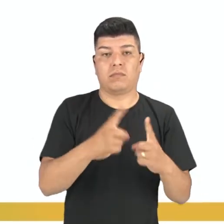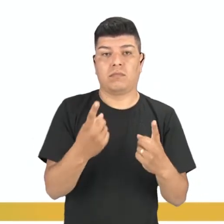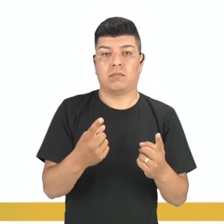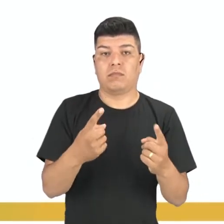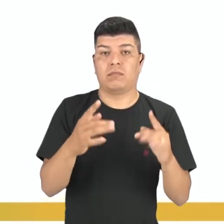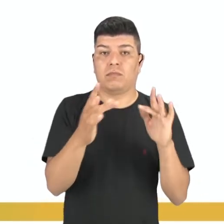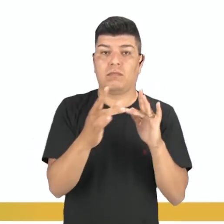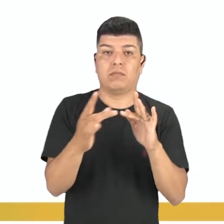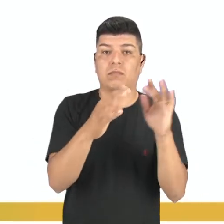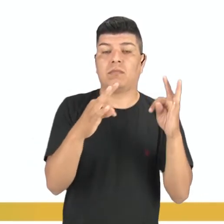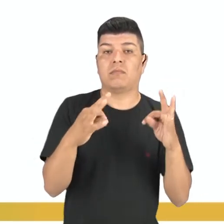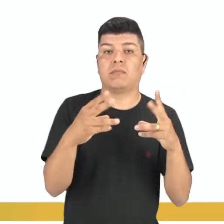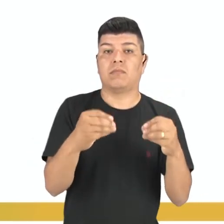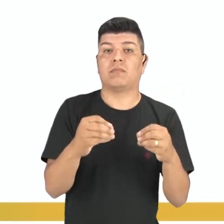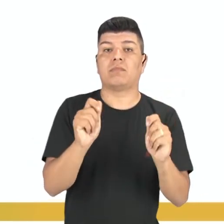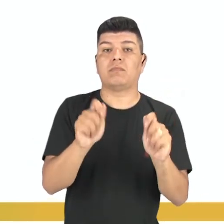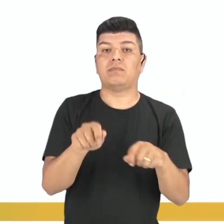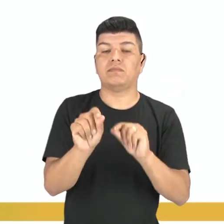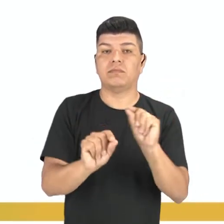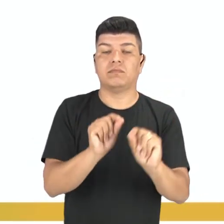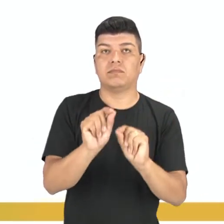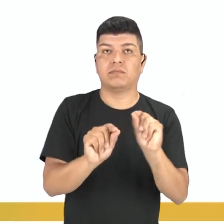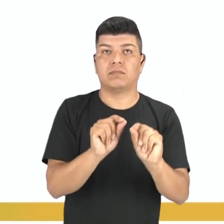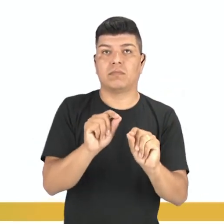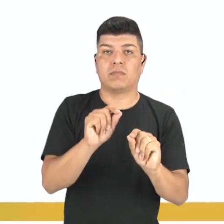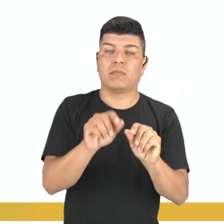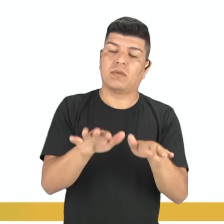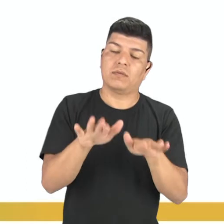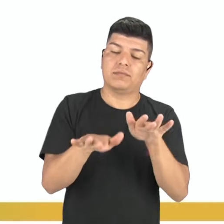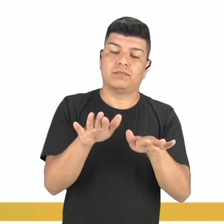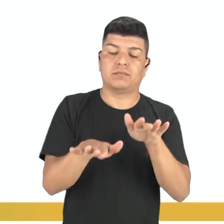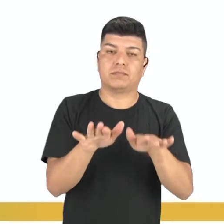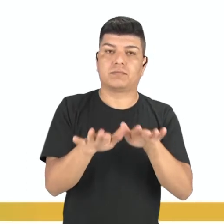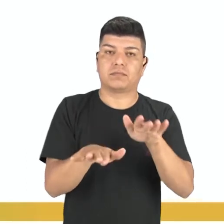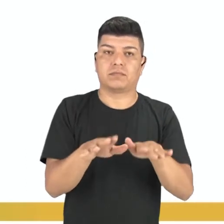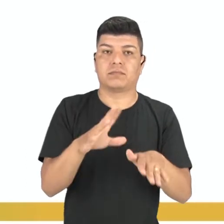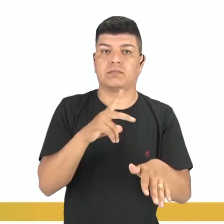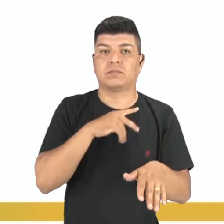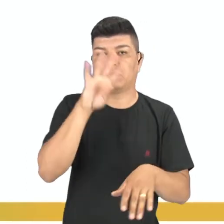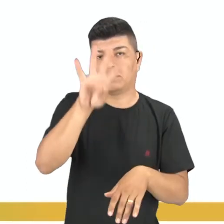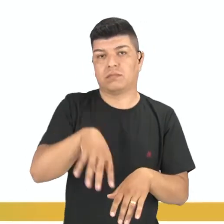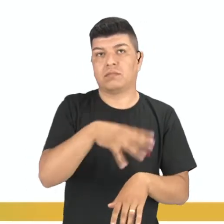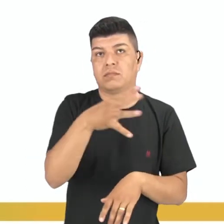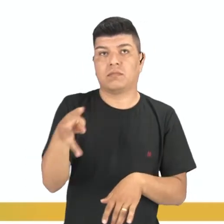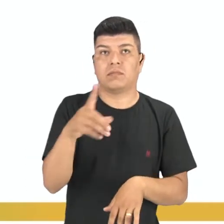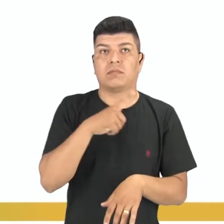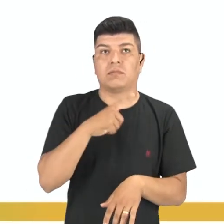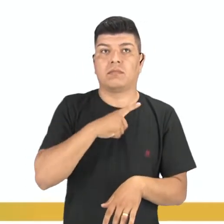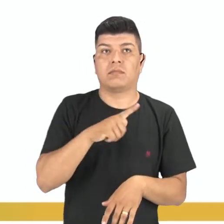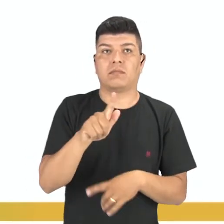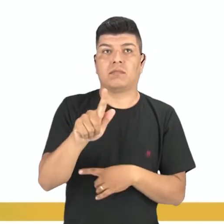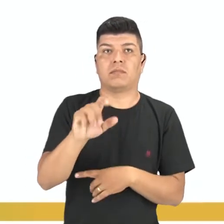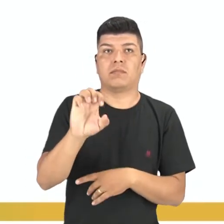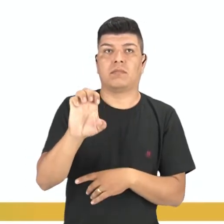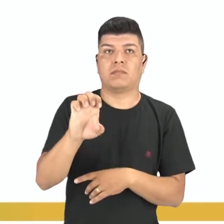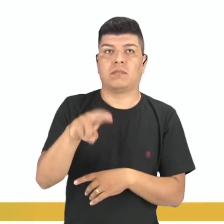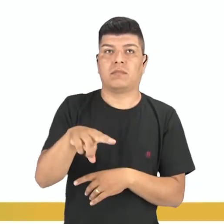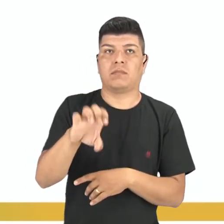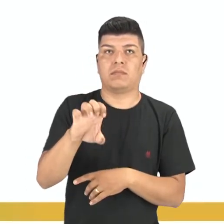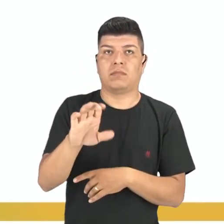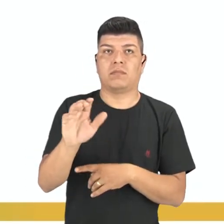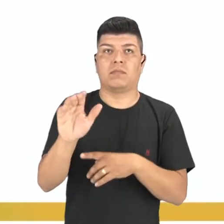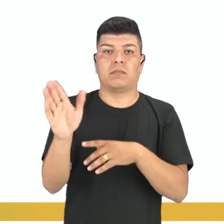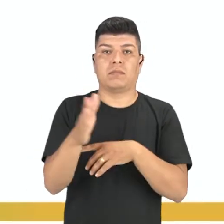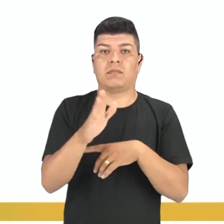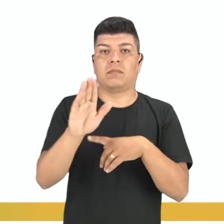interação entre eles vai proporcionar variações Então a gente tem um esqueminha assim o gene a né Play